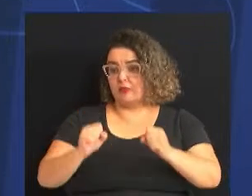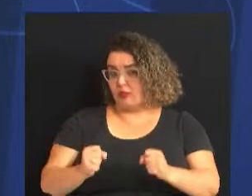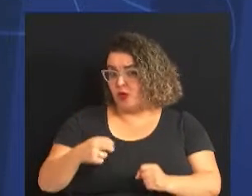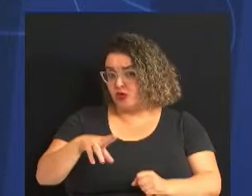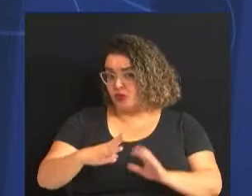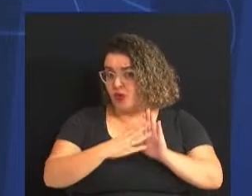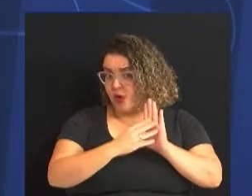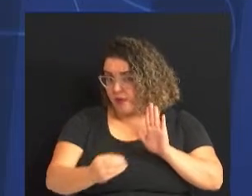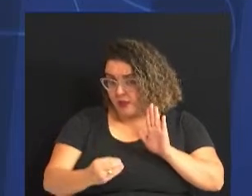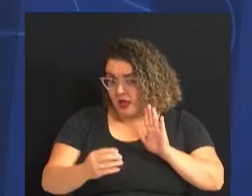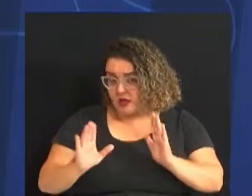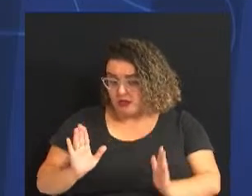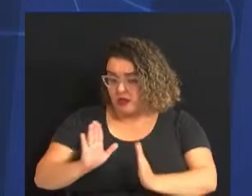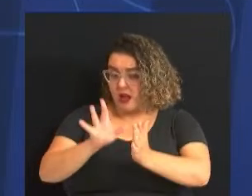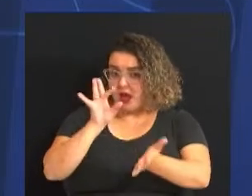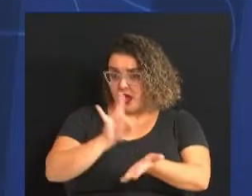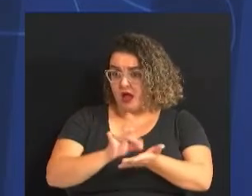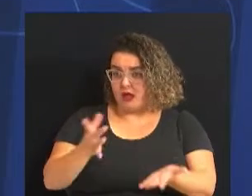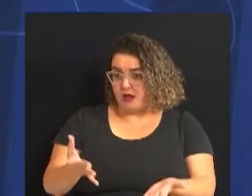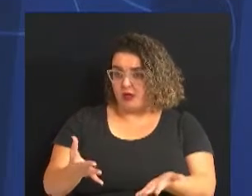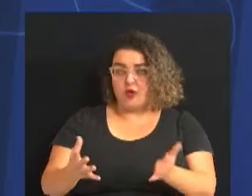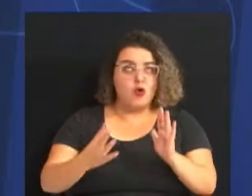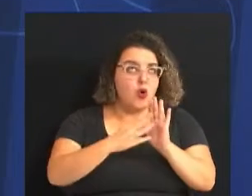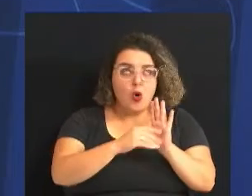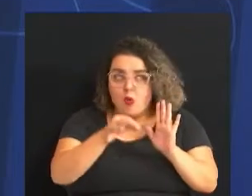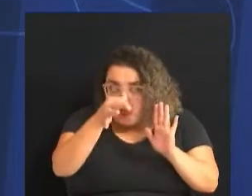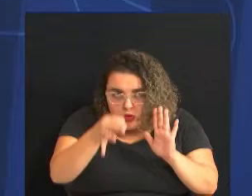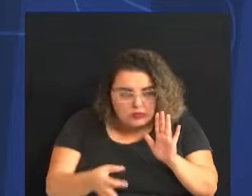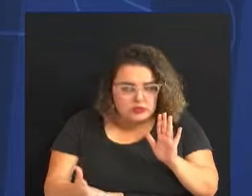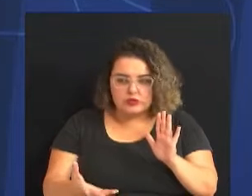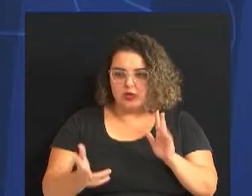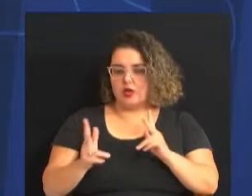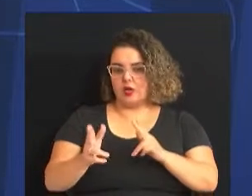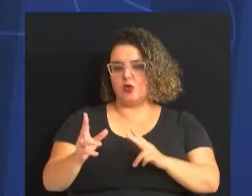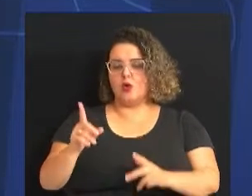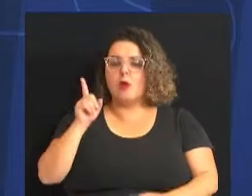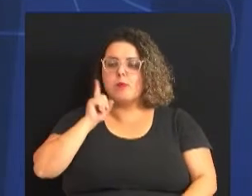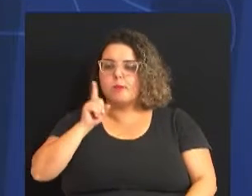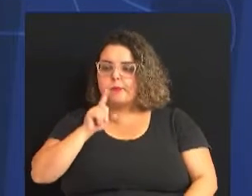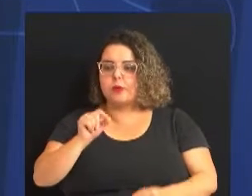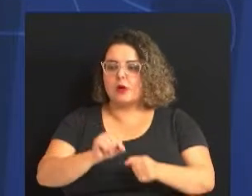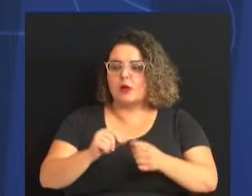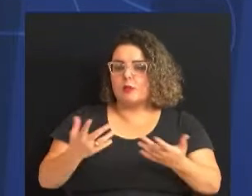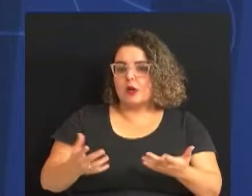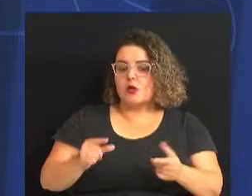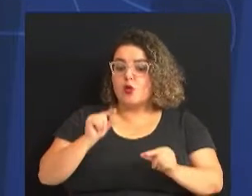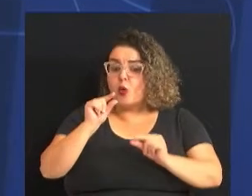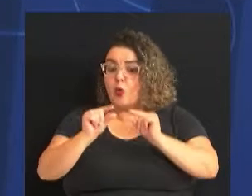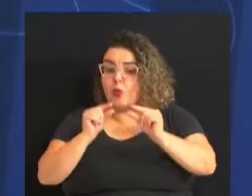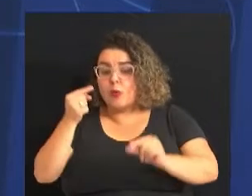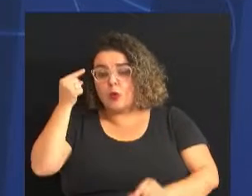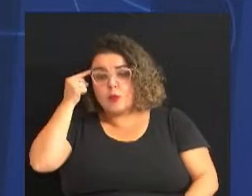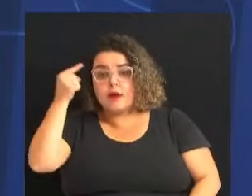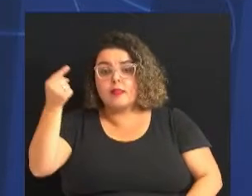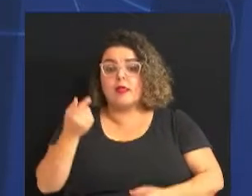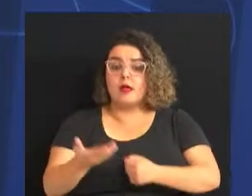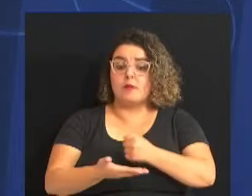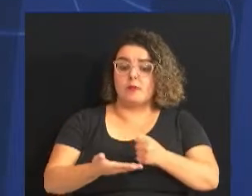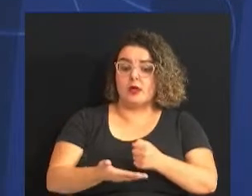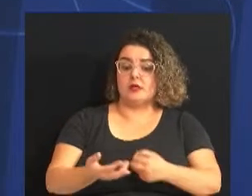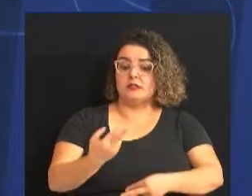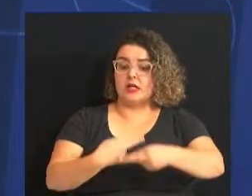diante da nossa realidade? Não precisa copiar fielmente como os Estados Unidos fazem, mas pelo menos pegar uma ideia de relacionar